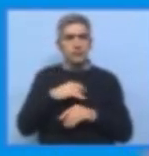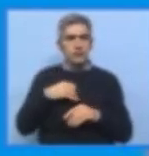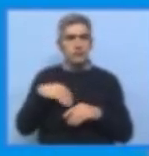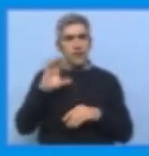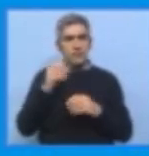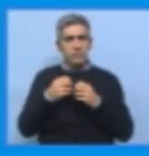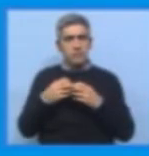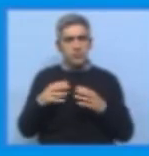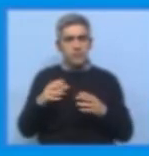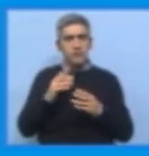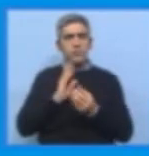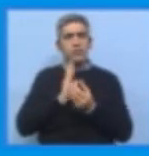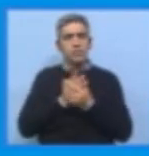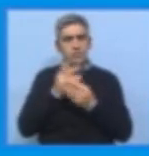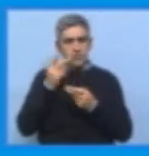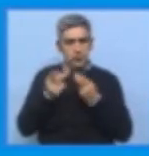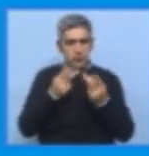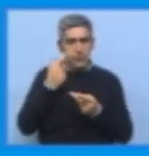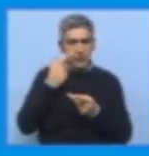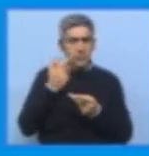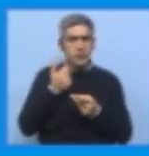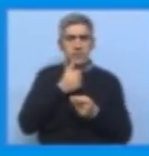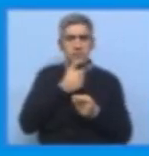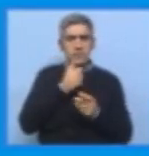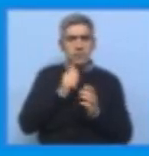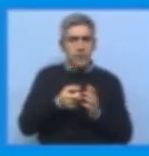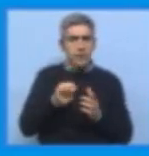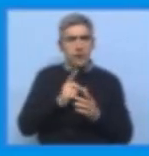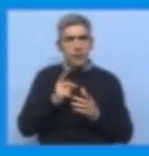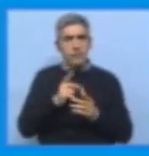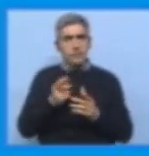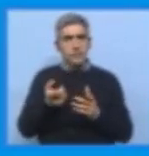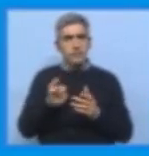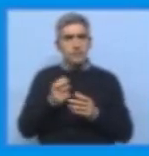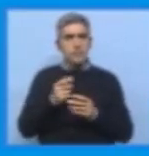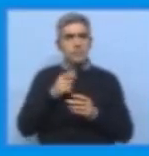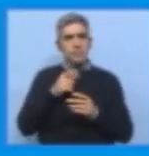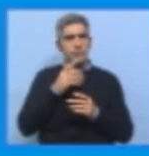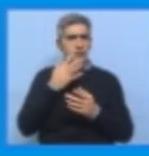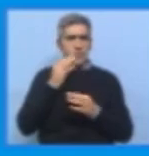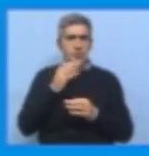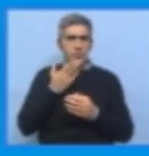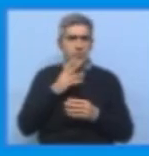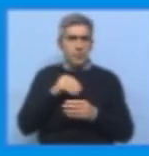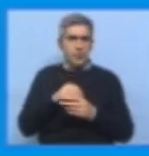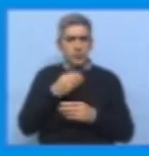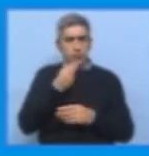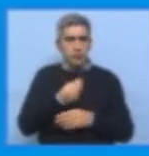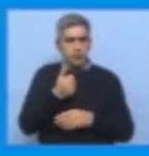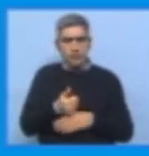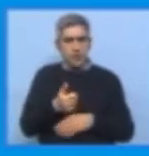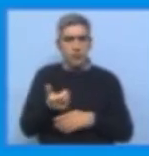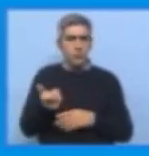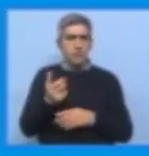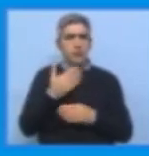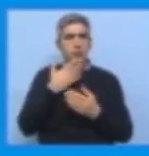mais haver processos de averiguação para aferir se as suas decisões foram corretas ou não e, portanto, esse escrutínio é legítimo e justo e, muitas